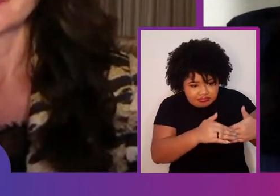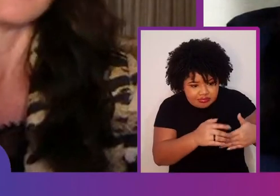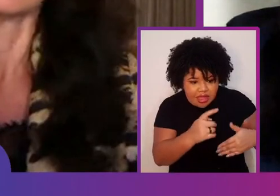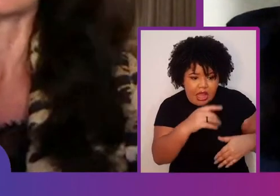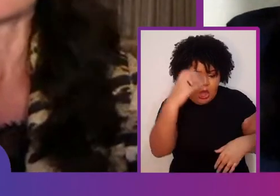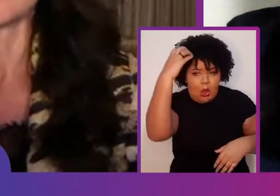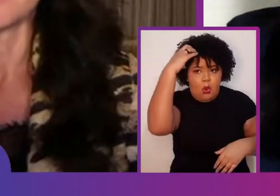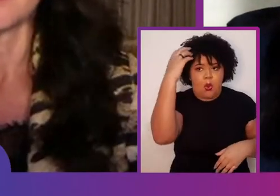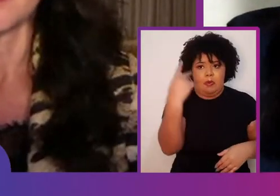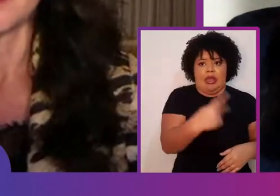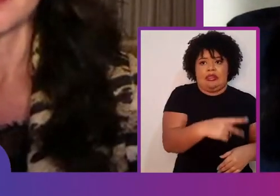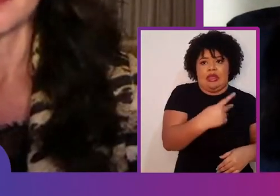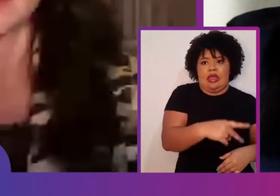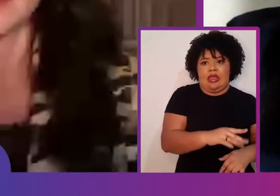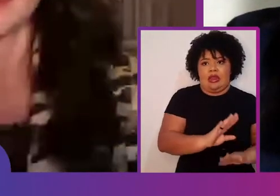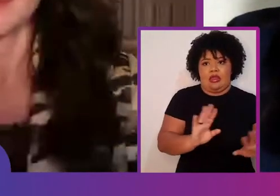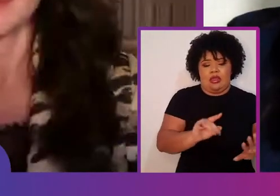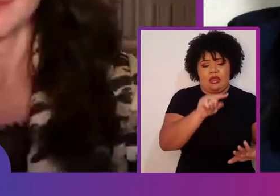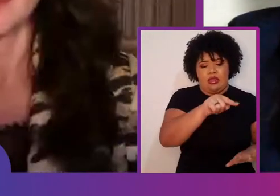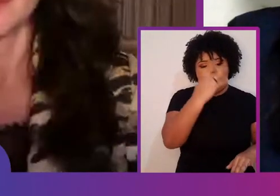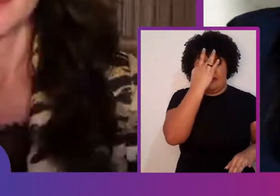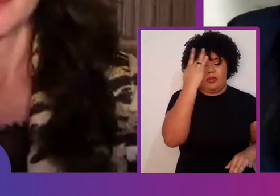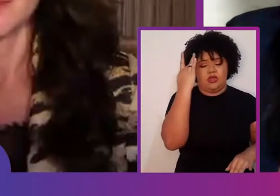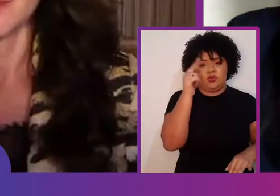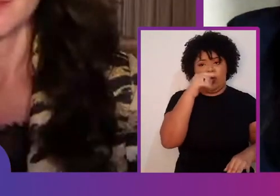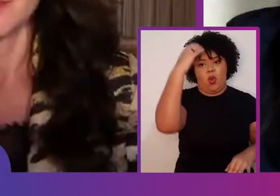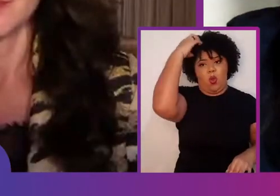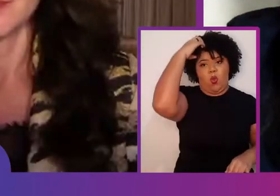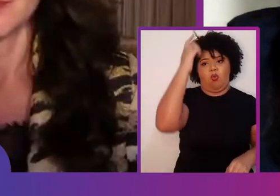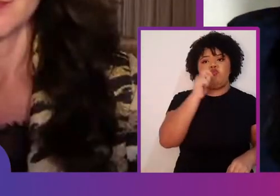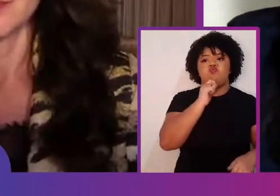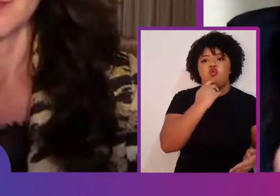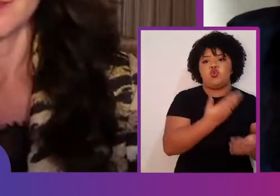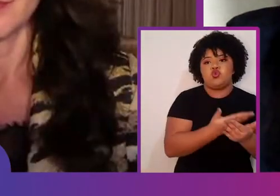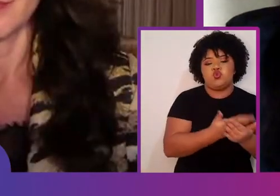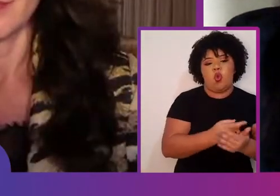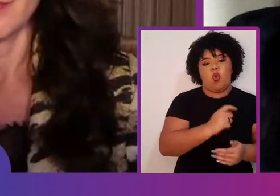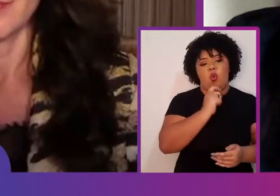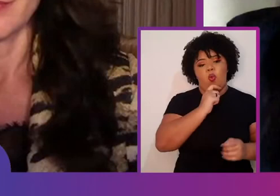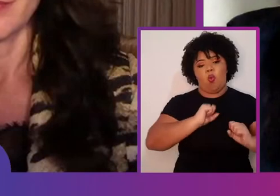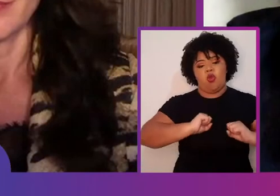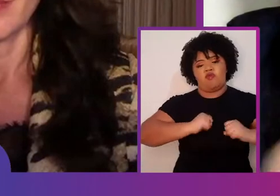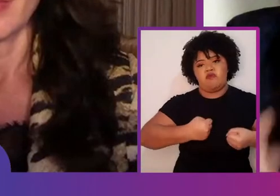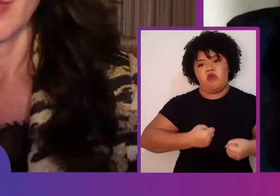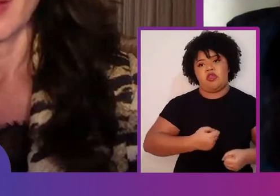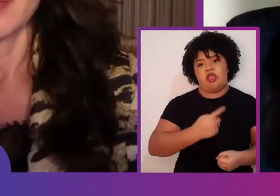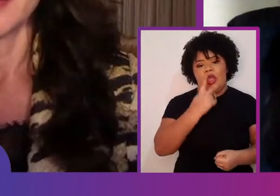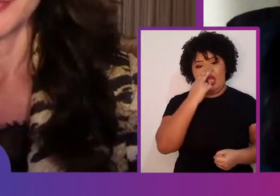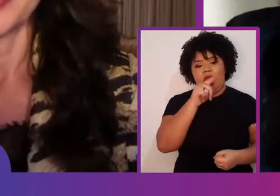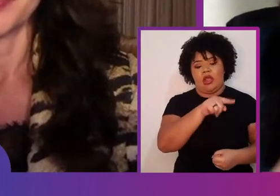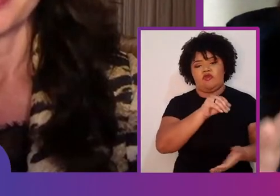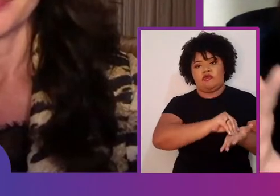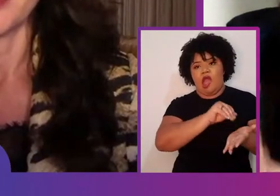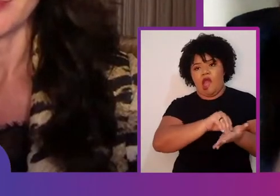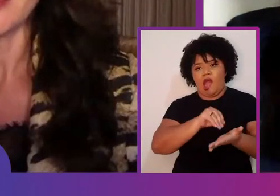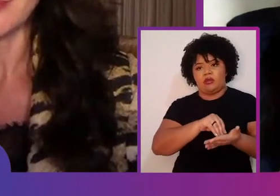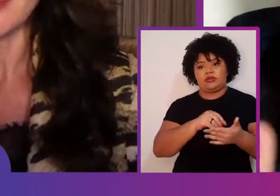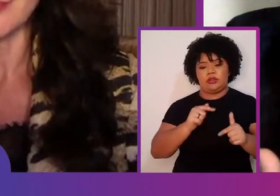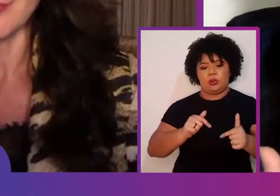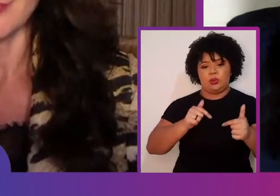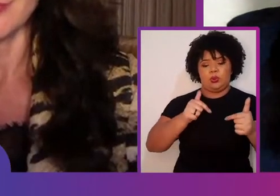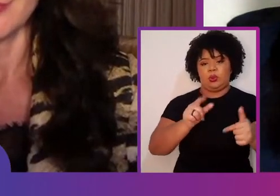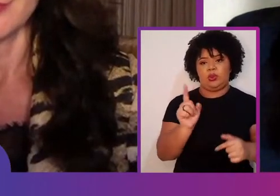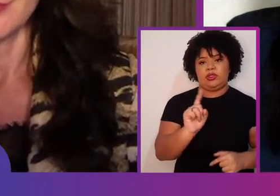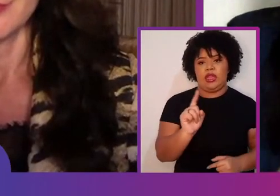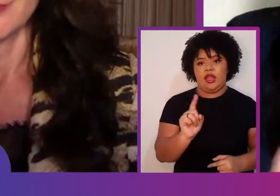desempenho é só da própria pessoa. É porque ela não se esforçou, é porque ela não fez o que tinha que fazer, porque ela não fez por merecer. Essa é uma